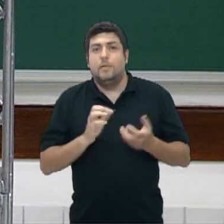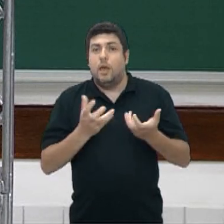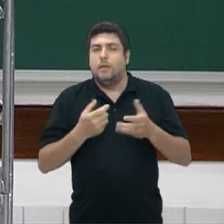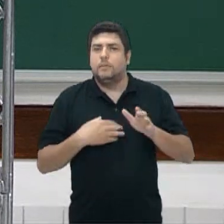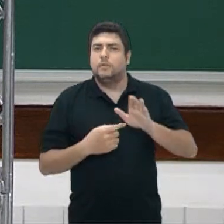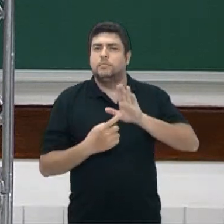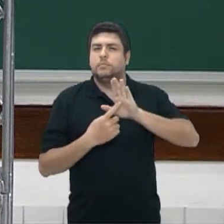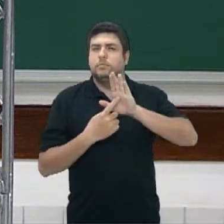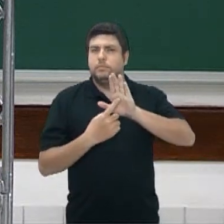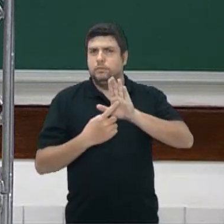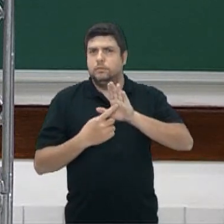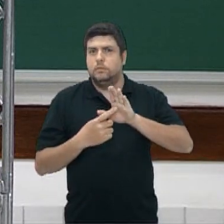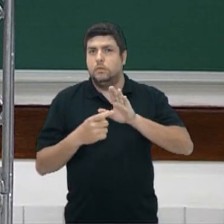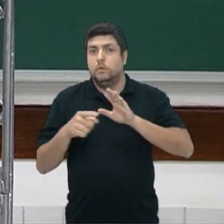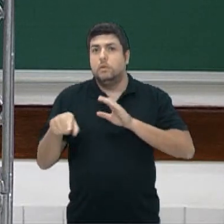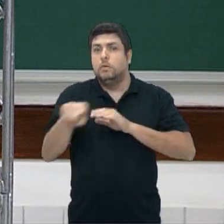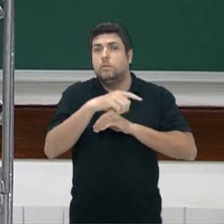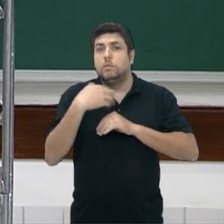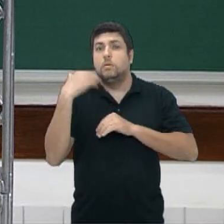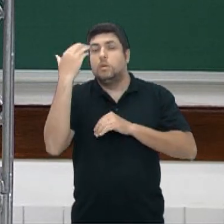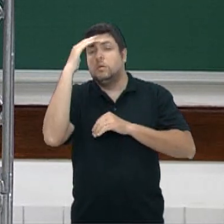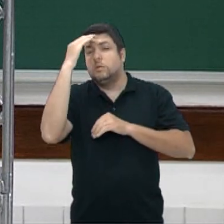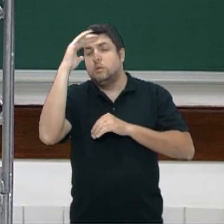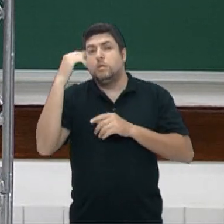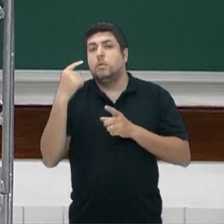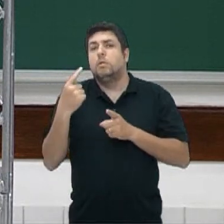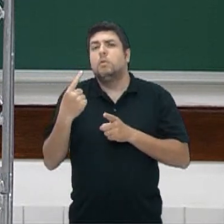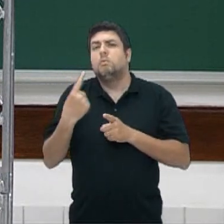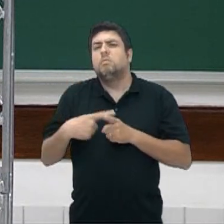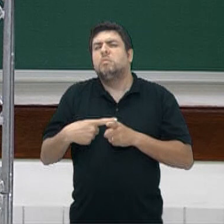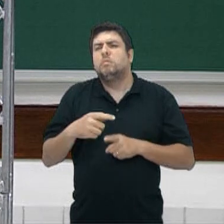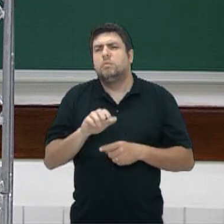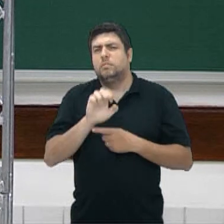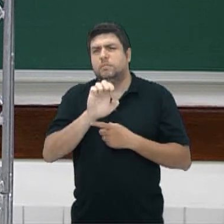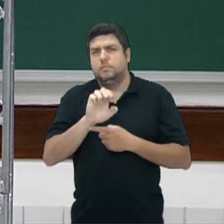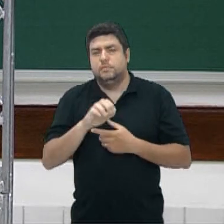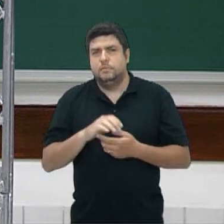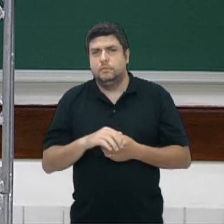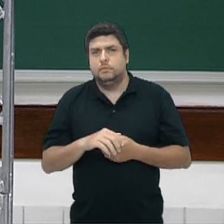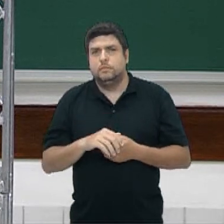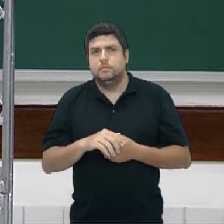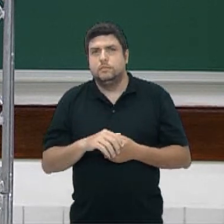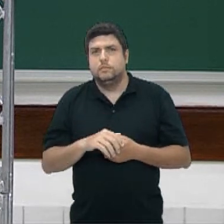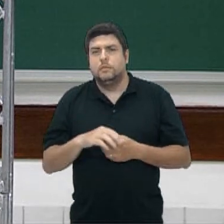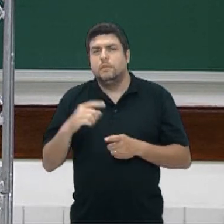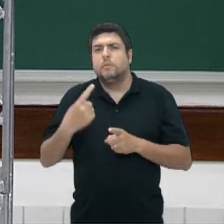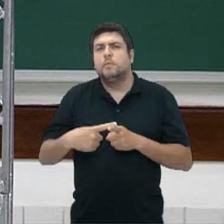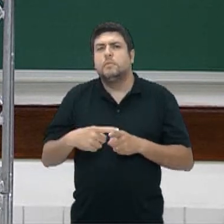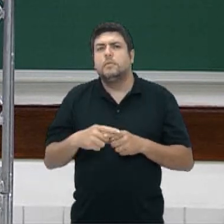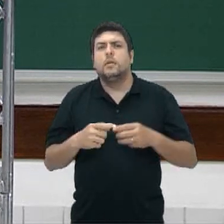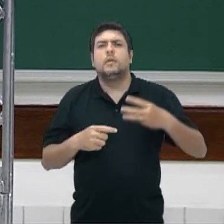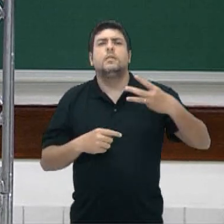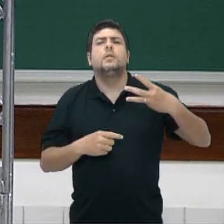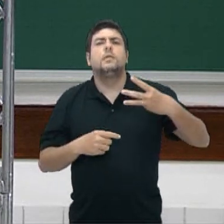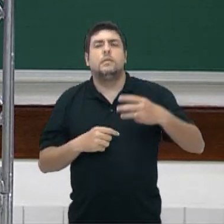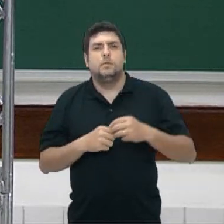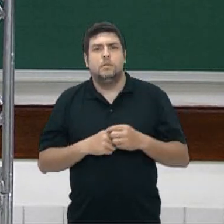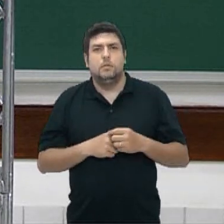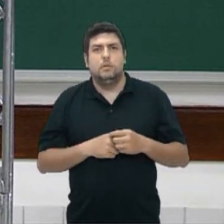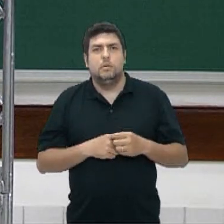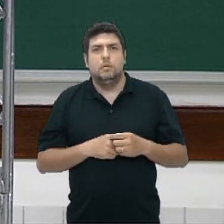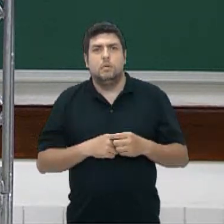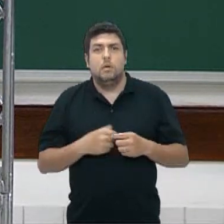que vocês entendam, principalmente, por que é a alternativa E. Por que é 3? Por que não poderia